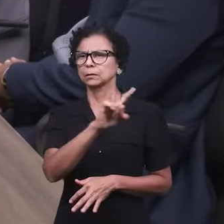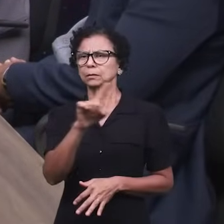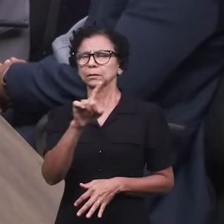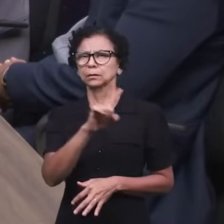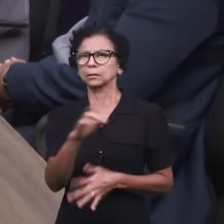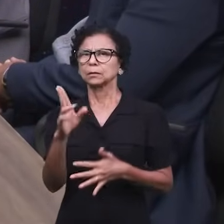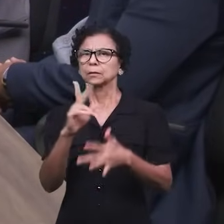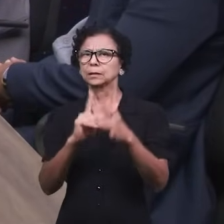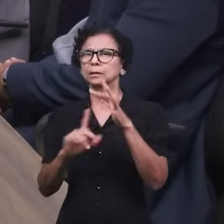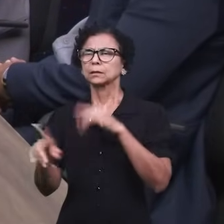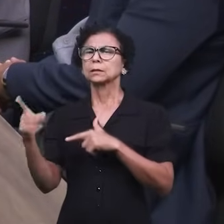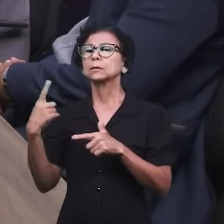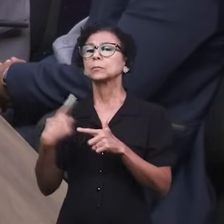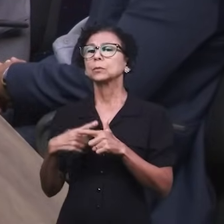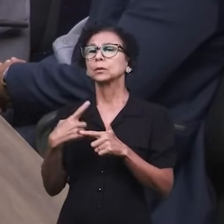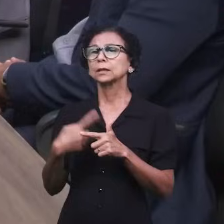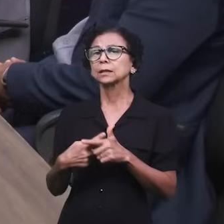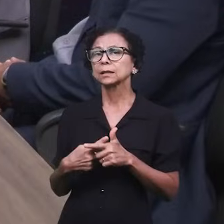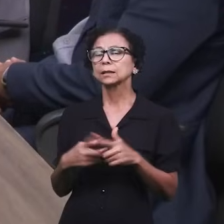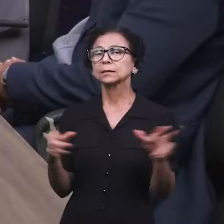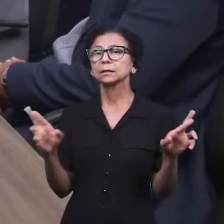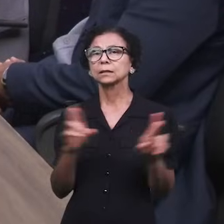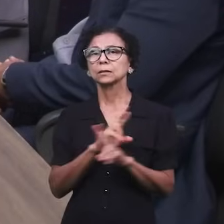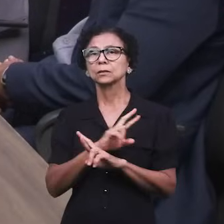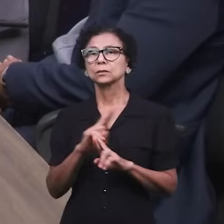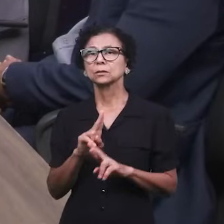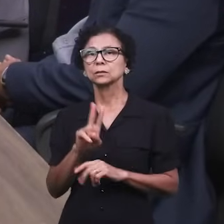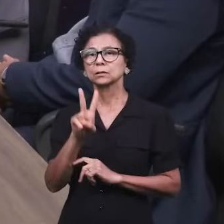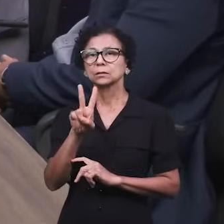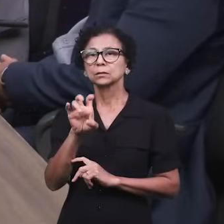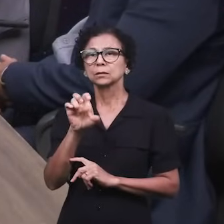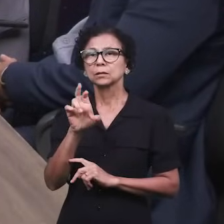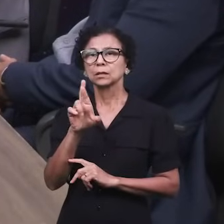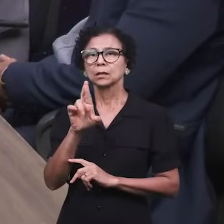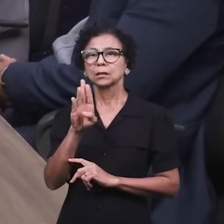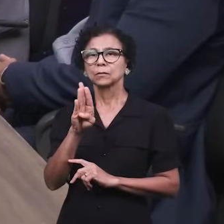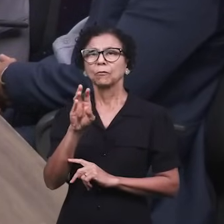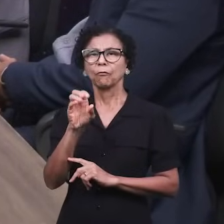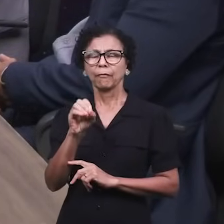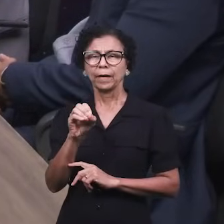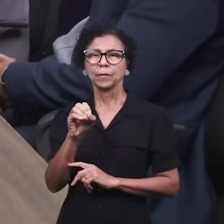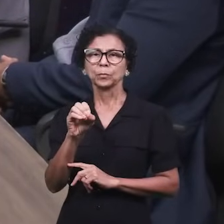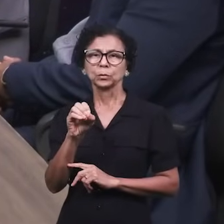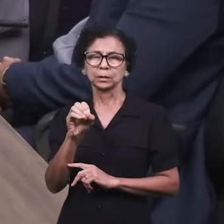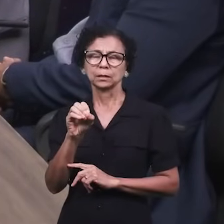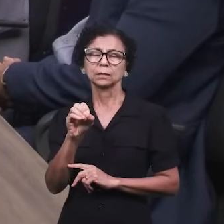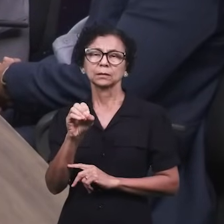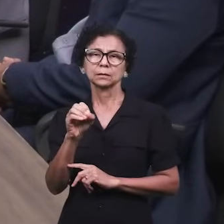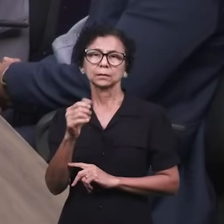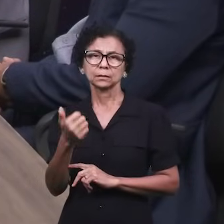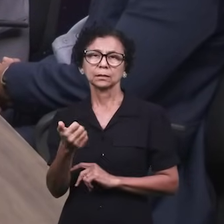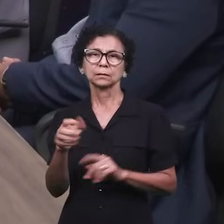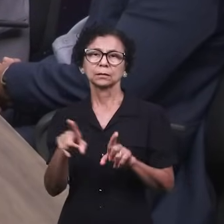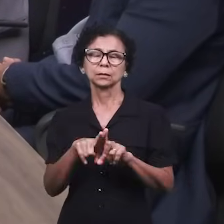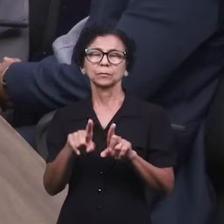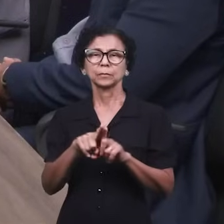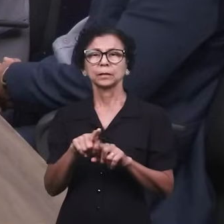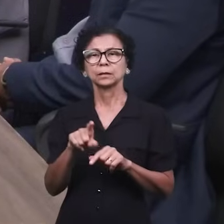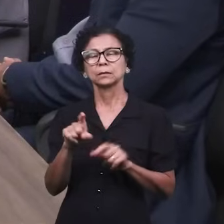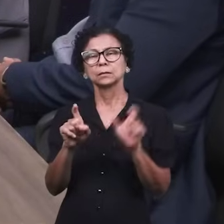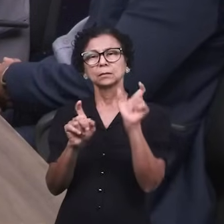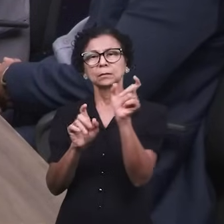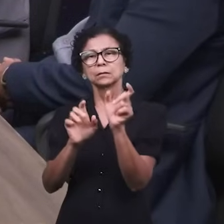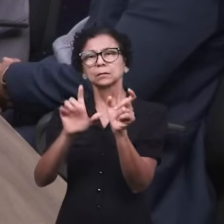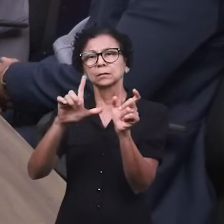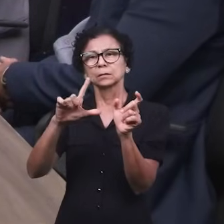eterno? Porque ele está relacionado ao verbo. A palavra verbo, né, tem a palavra logos, né, relacionada ao verbo. Essa